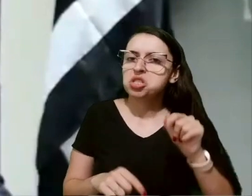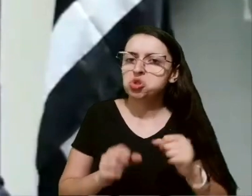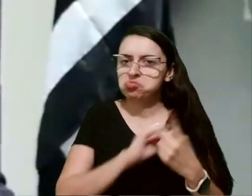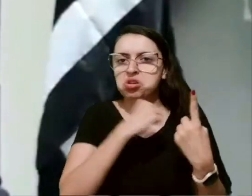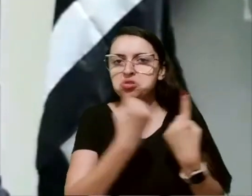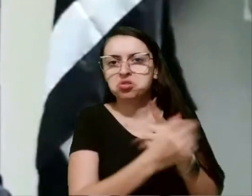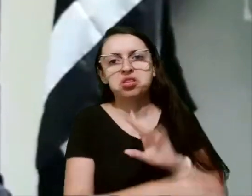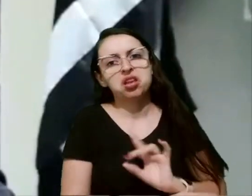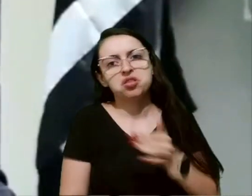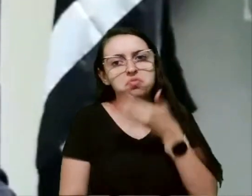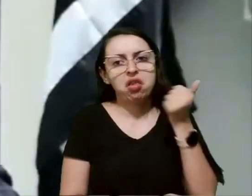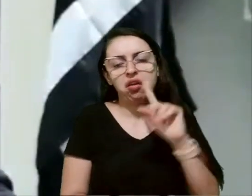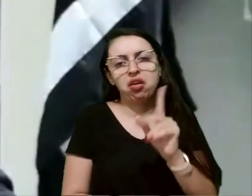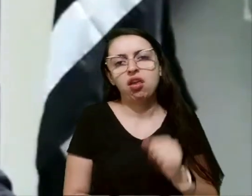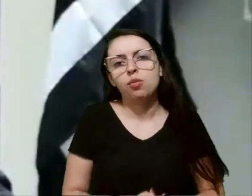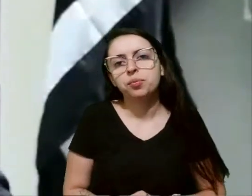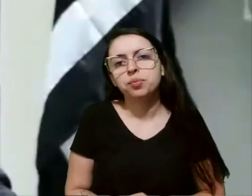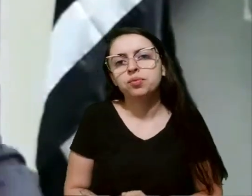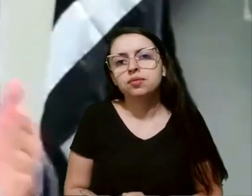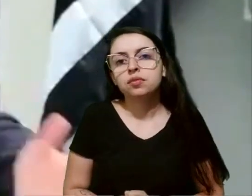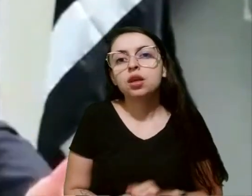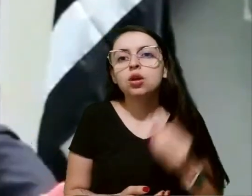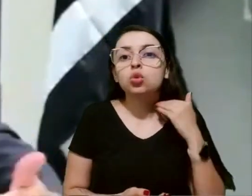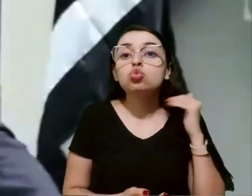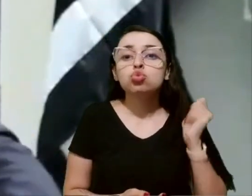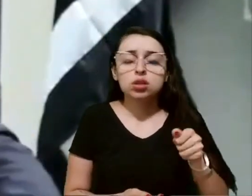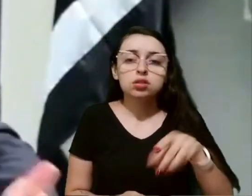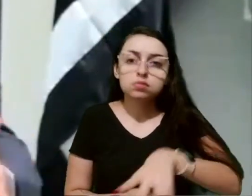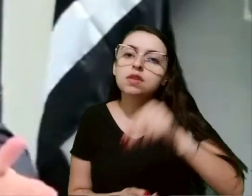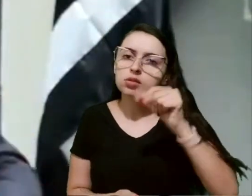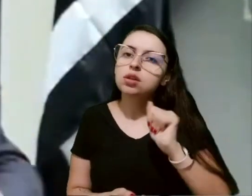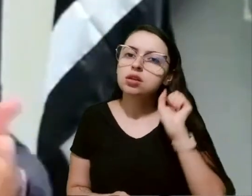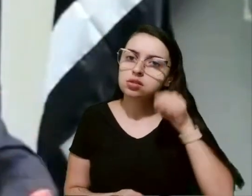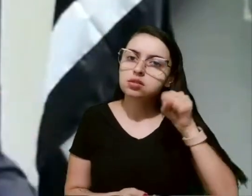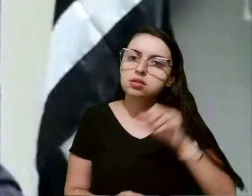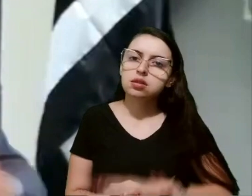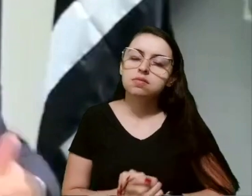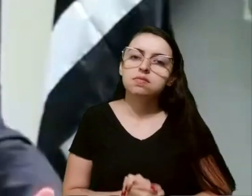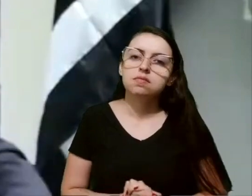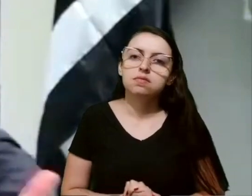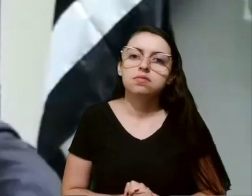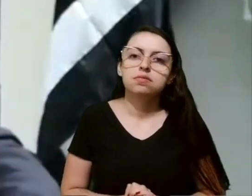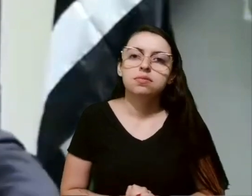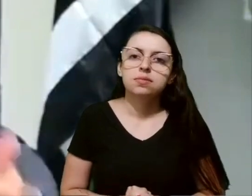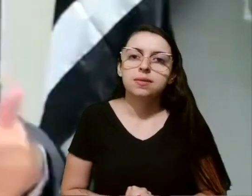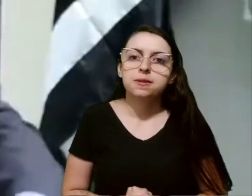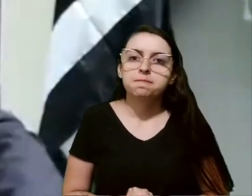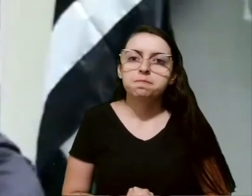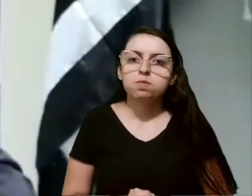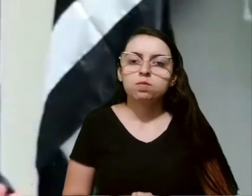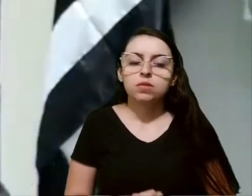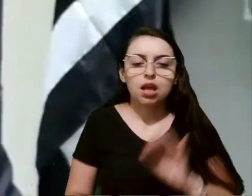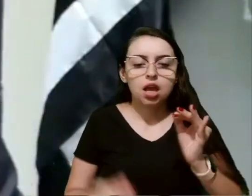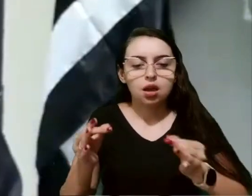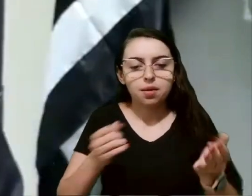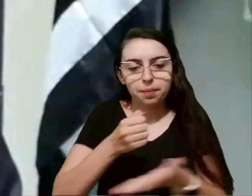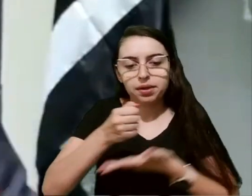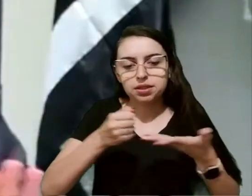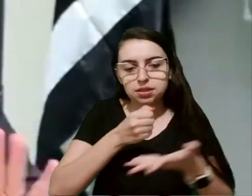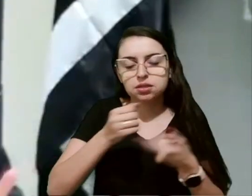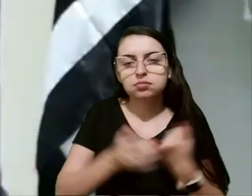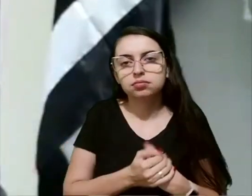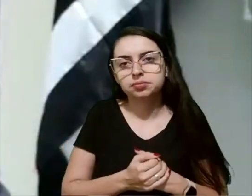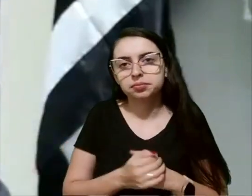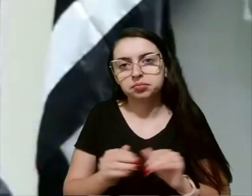socialmente relevantes. Então, os juízes têm autonomia para ir lá e decidir mesmo, né, assim, tem um non liquid lá, decide com base nos princípios, do jeito que você